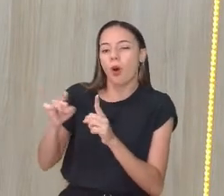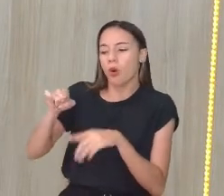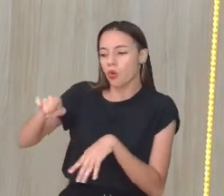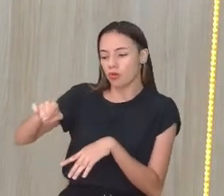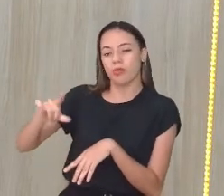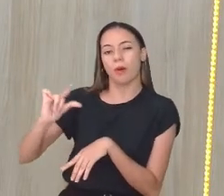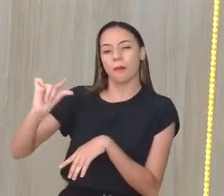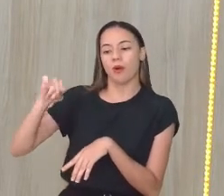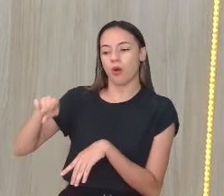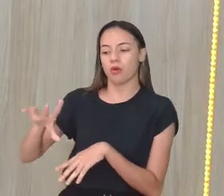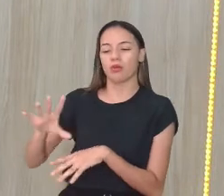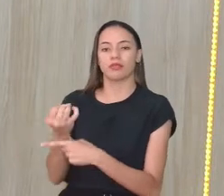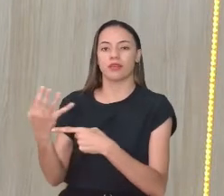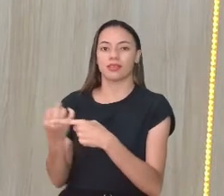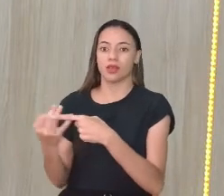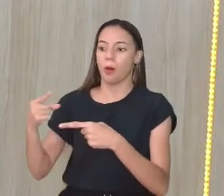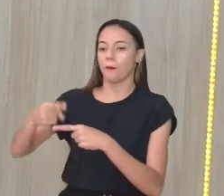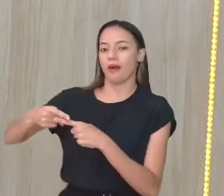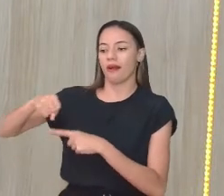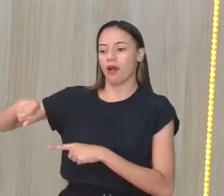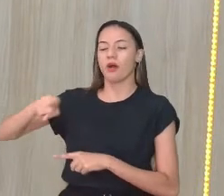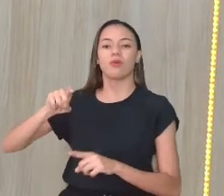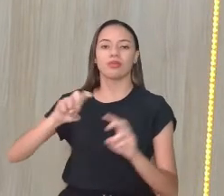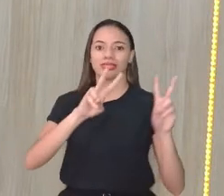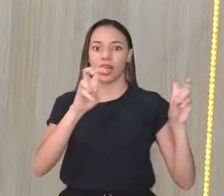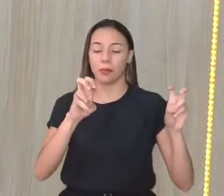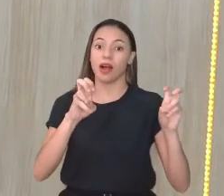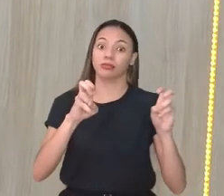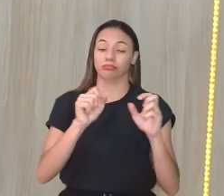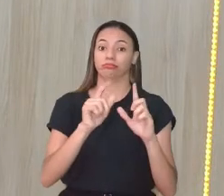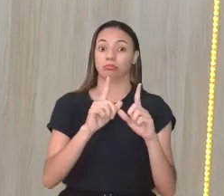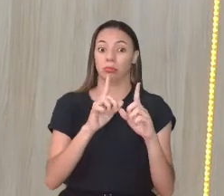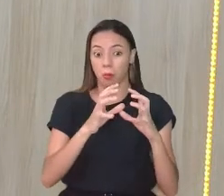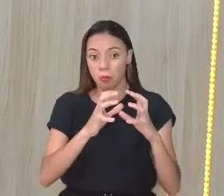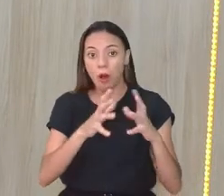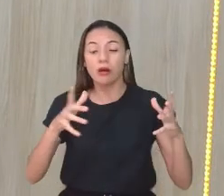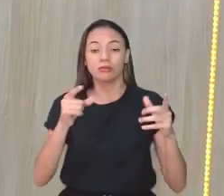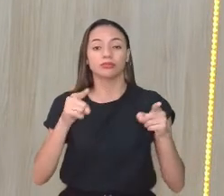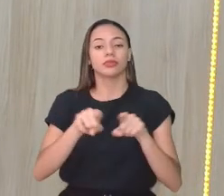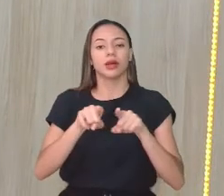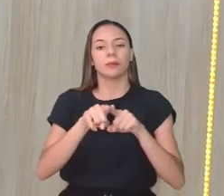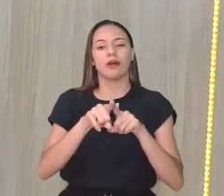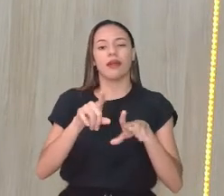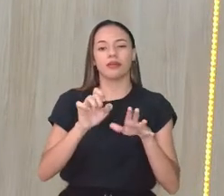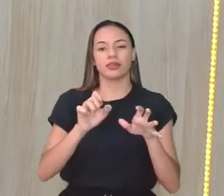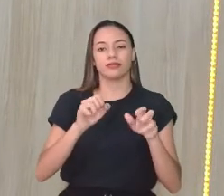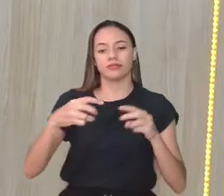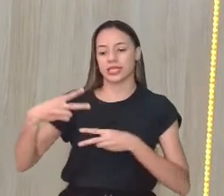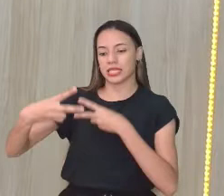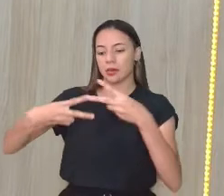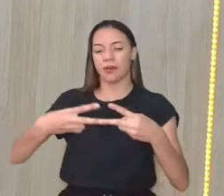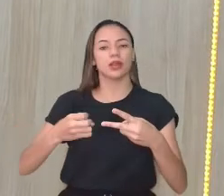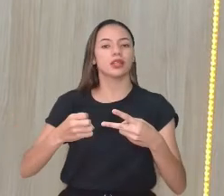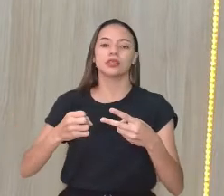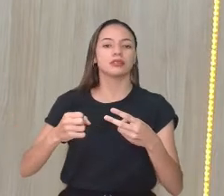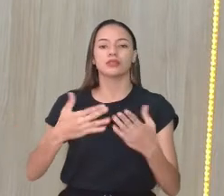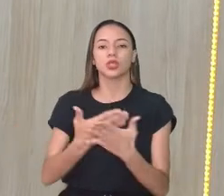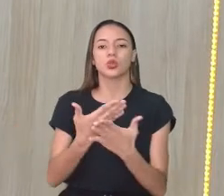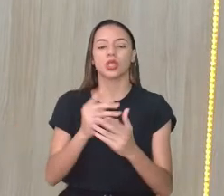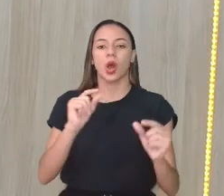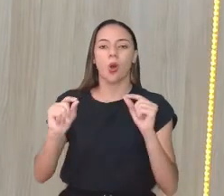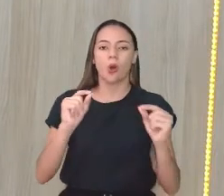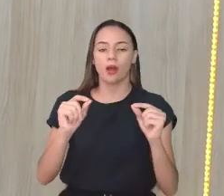ver que nesse terceiro bimestre a gente vai estudar frações em algumas situações. Então, na aula de hoje, a gente vai